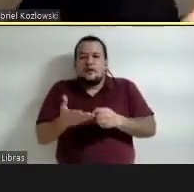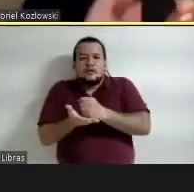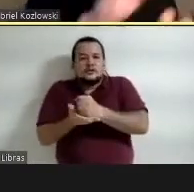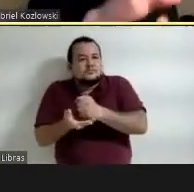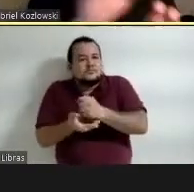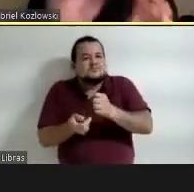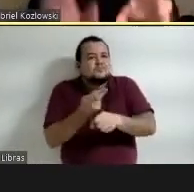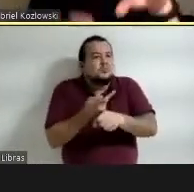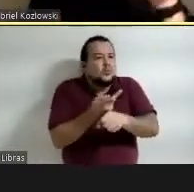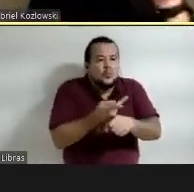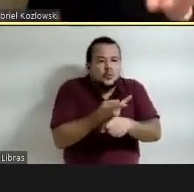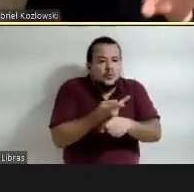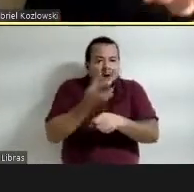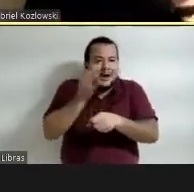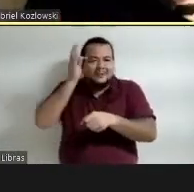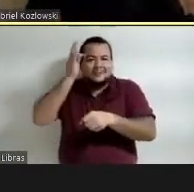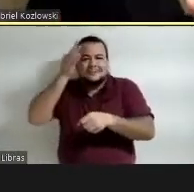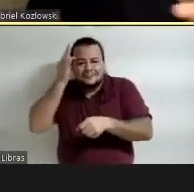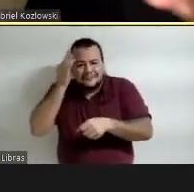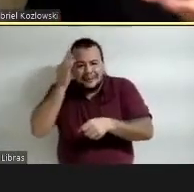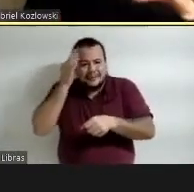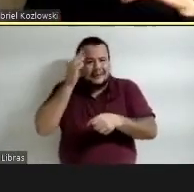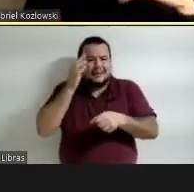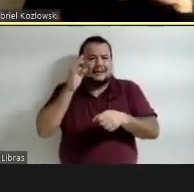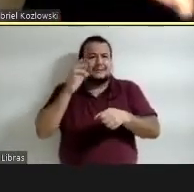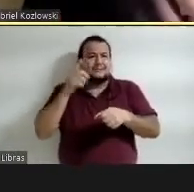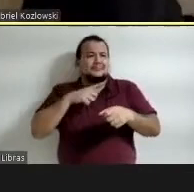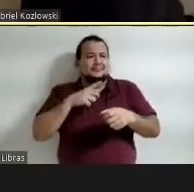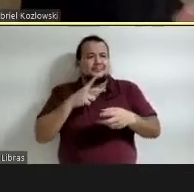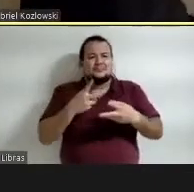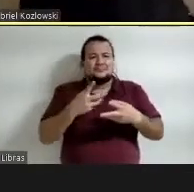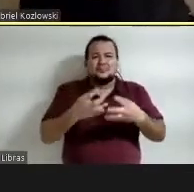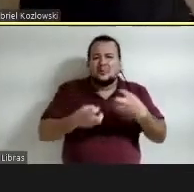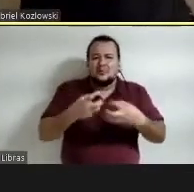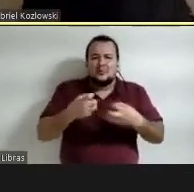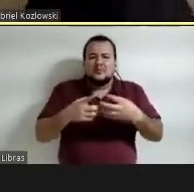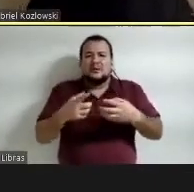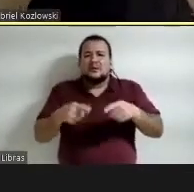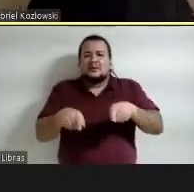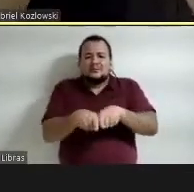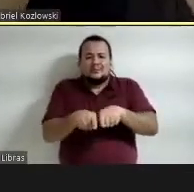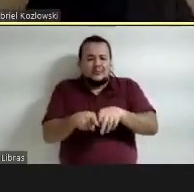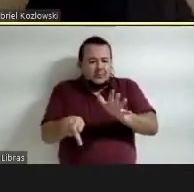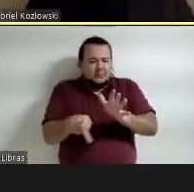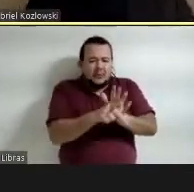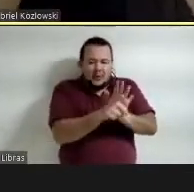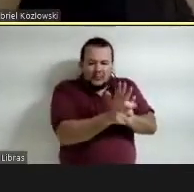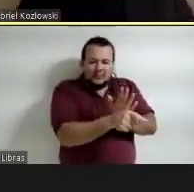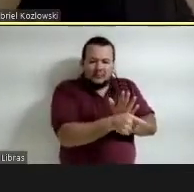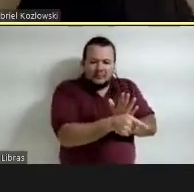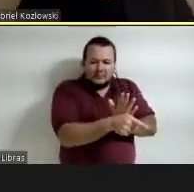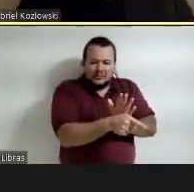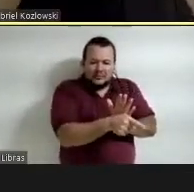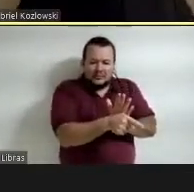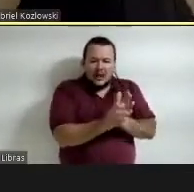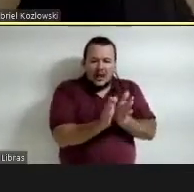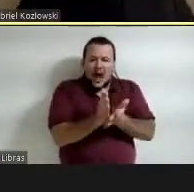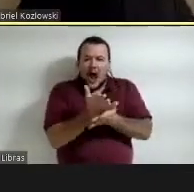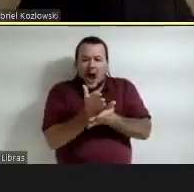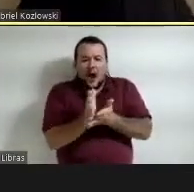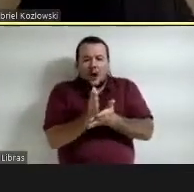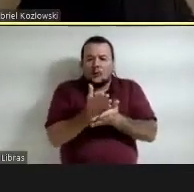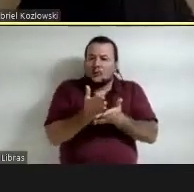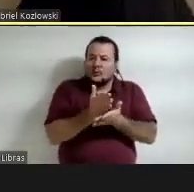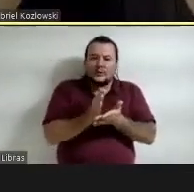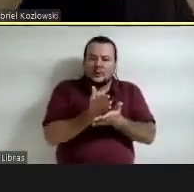abordagens filosóficas contraditórias, conflituosas e mutuamente exclusivas. Ou seja, ela propõe que a única política